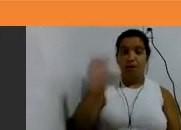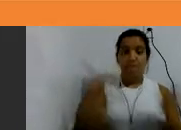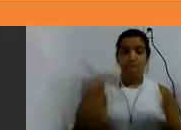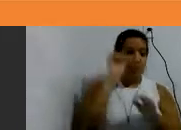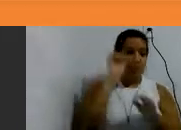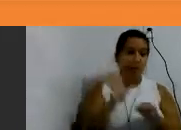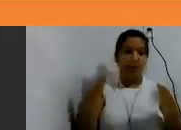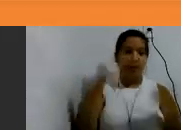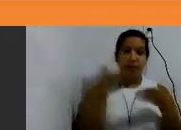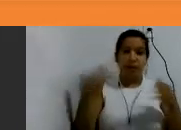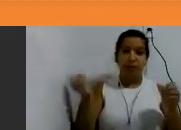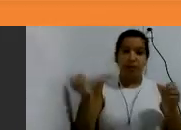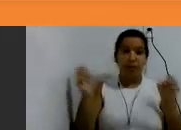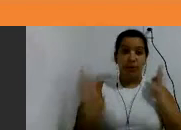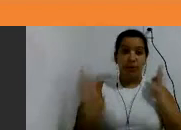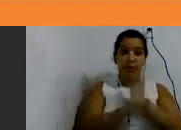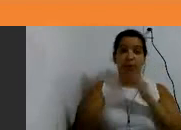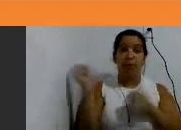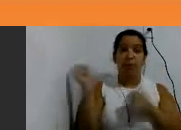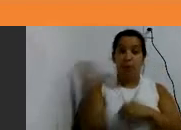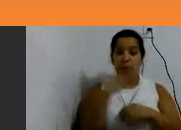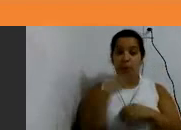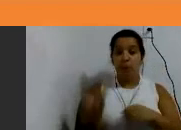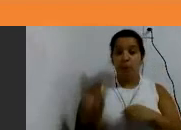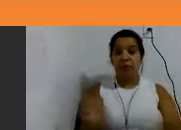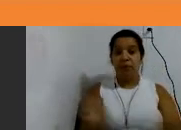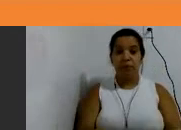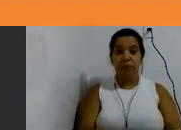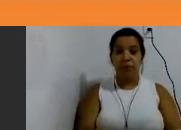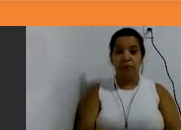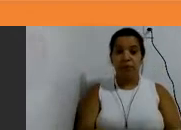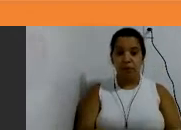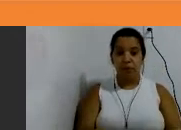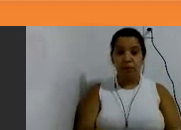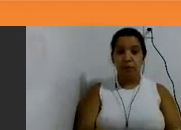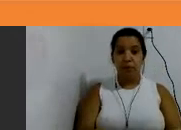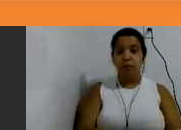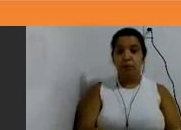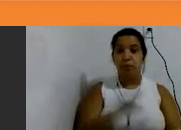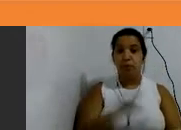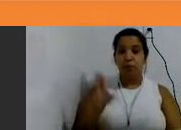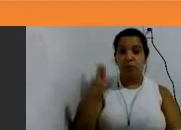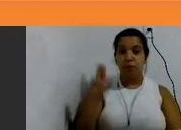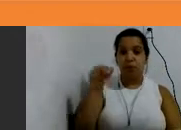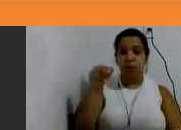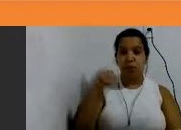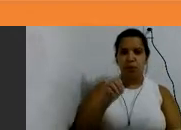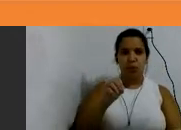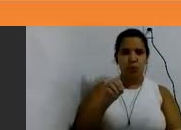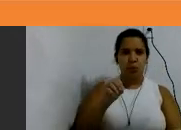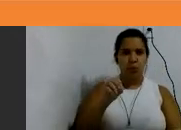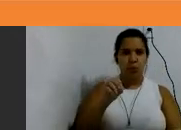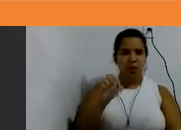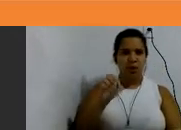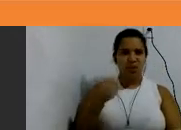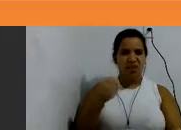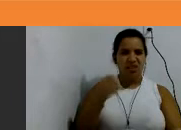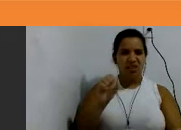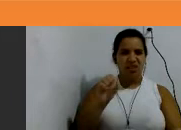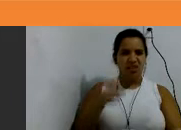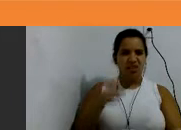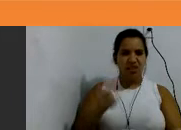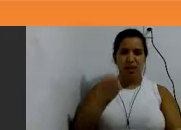nova espécie de Plasmodium, que é o Plasmodium noesis, lá da Ásia. Então, é